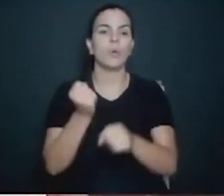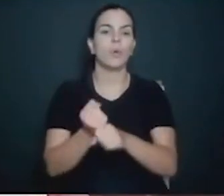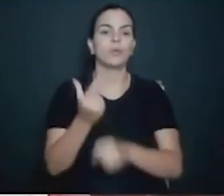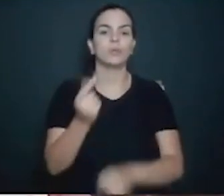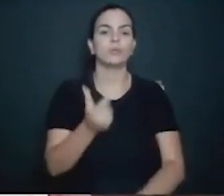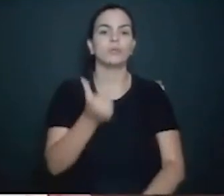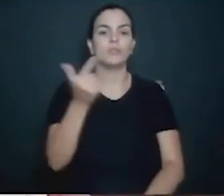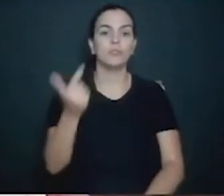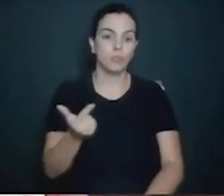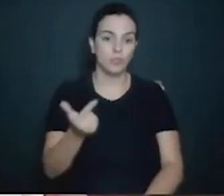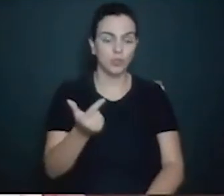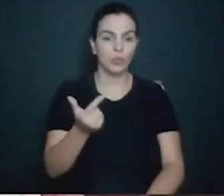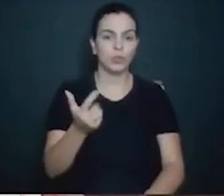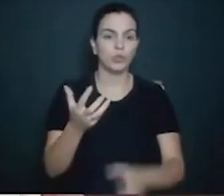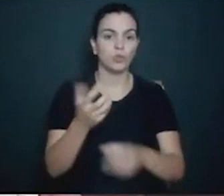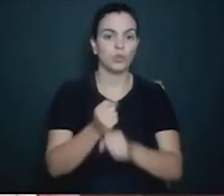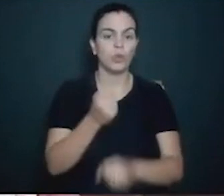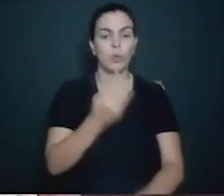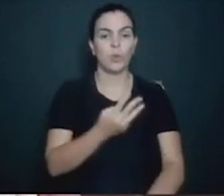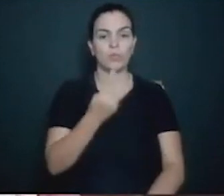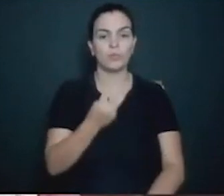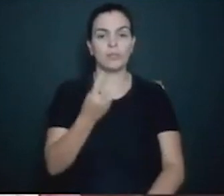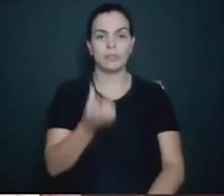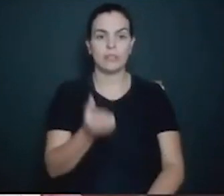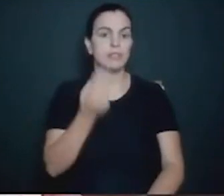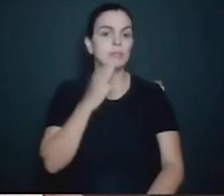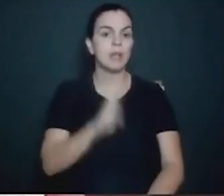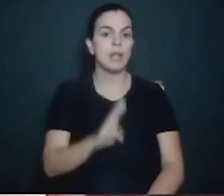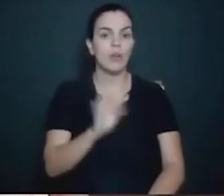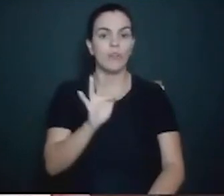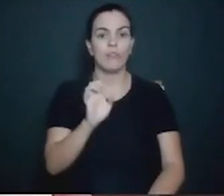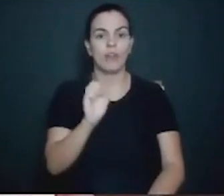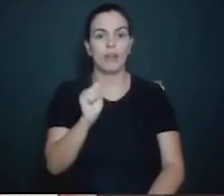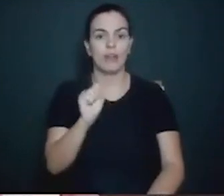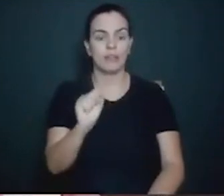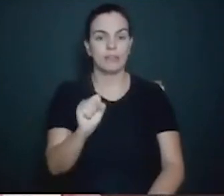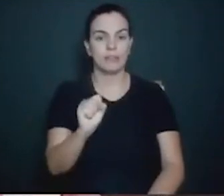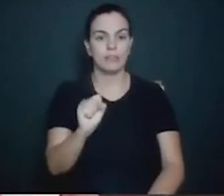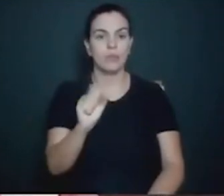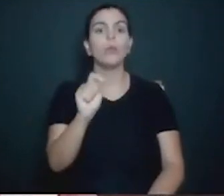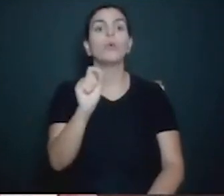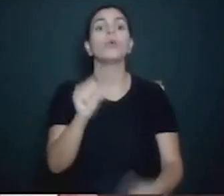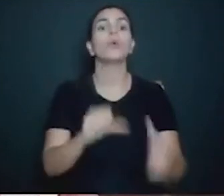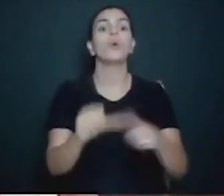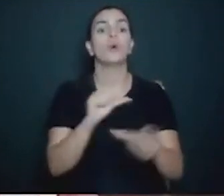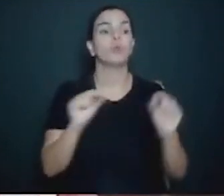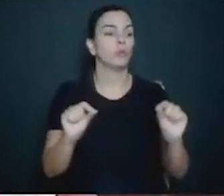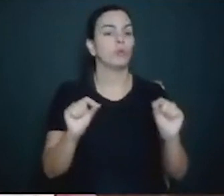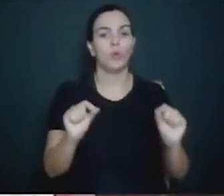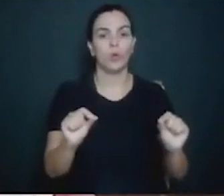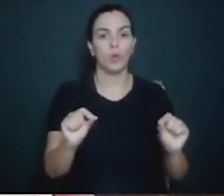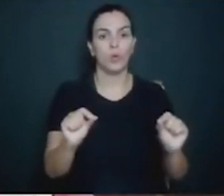2022 com um total de 436 milhões para a FEAS. E o que mudou? Nada mudou. Pior que isso, eu fiz